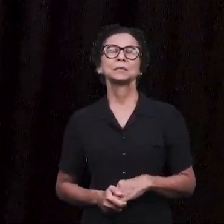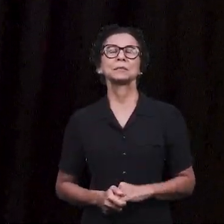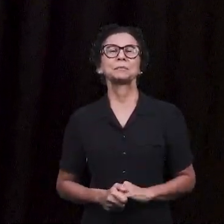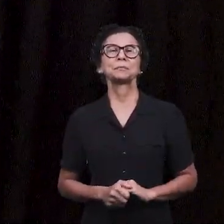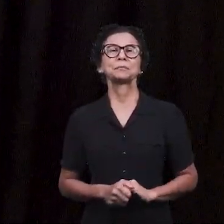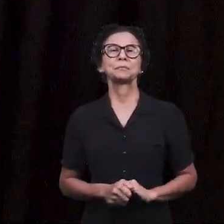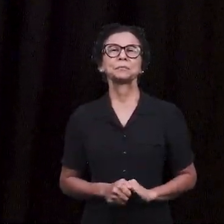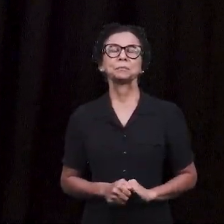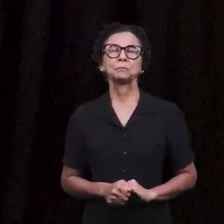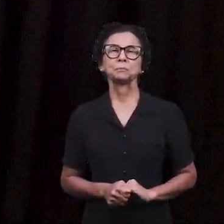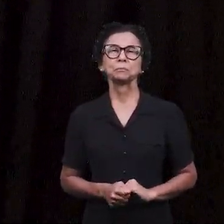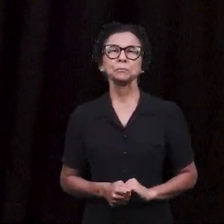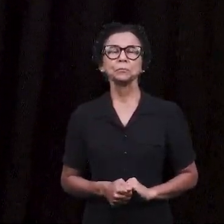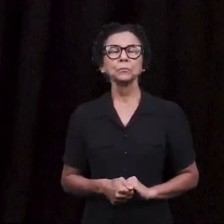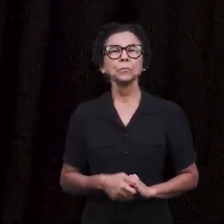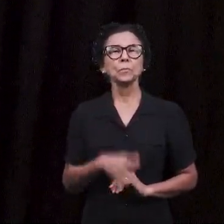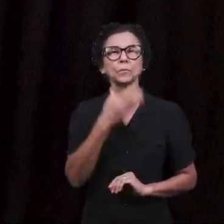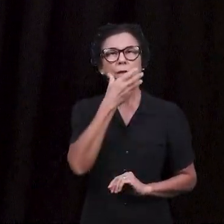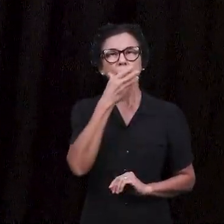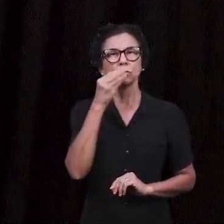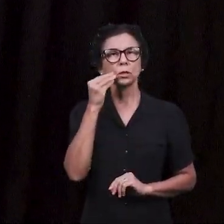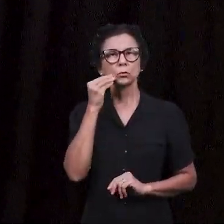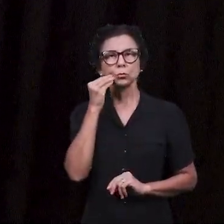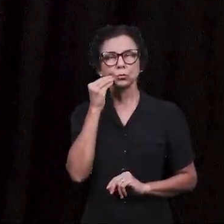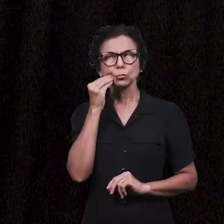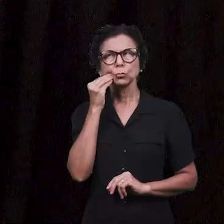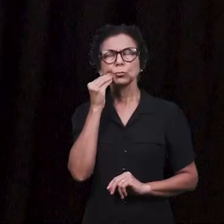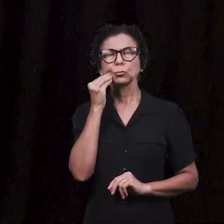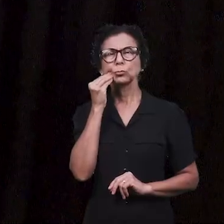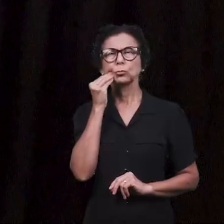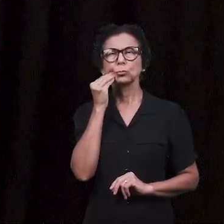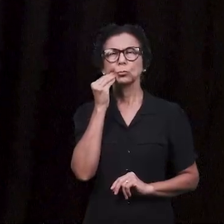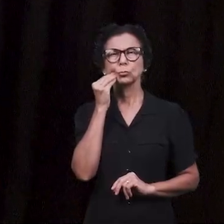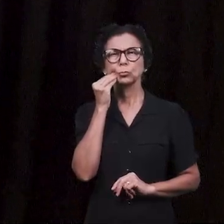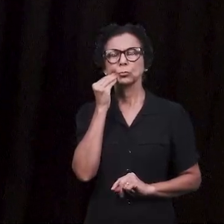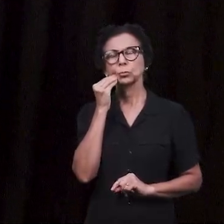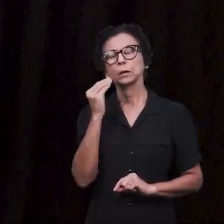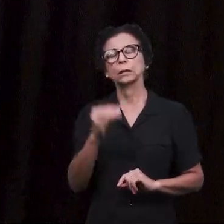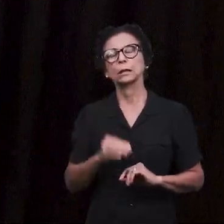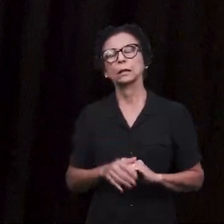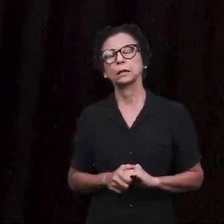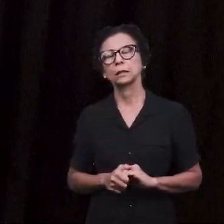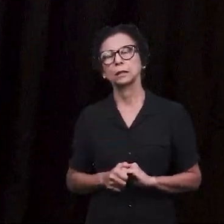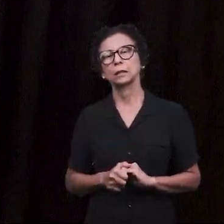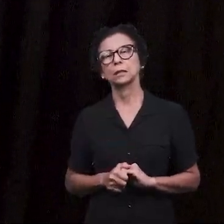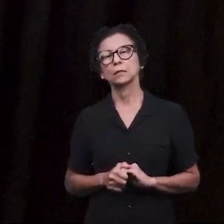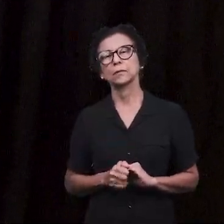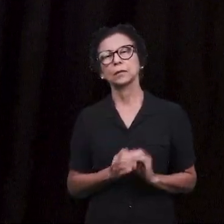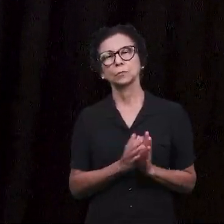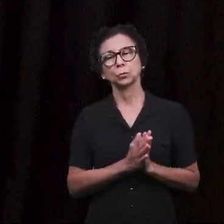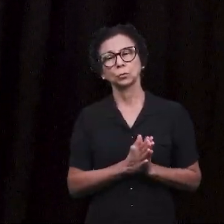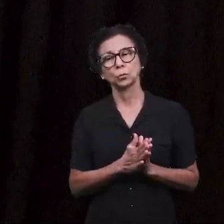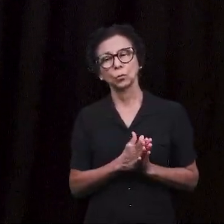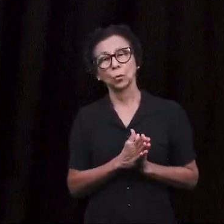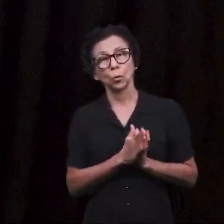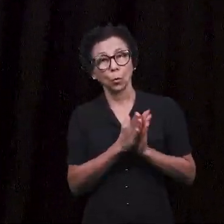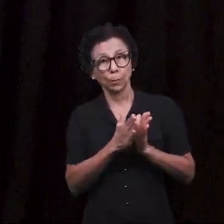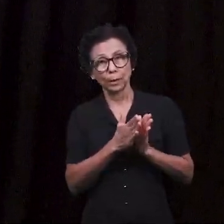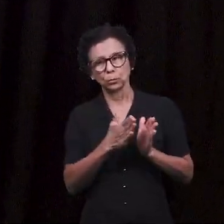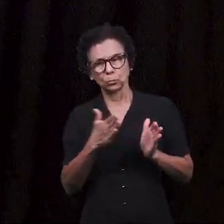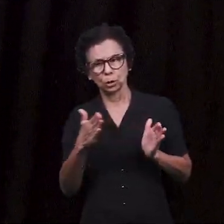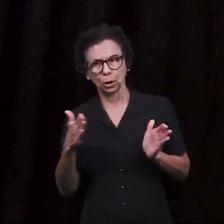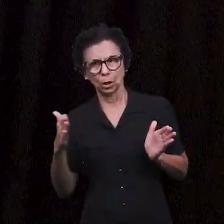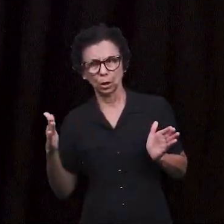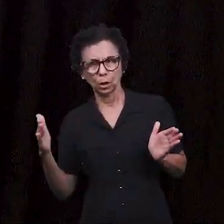E além disso, tem o jejum prolongado, muitas vezes a falta do alimento, que é a